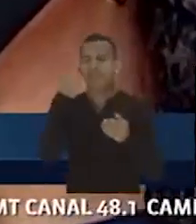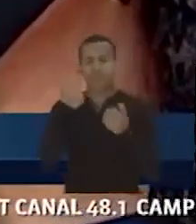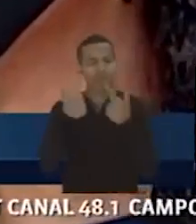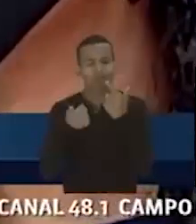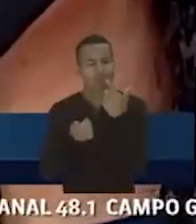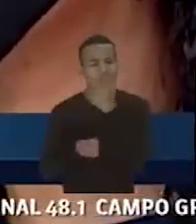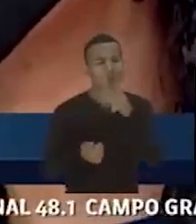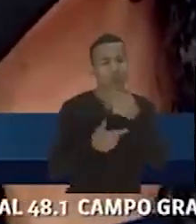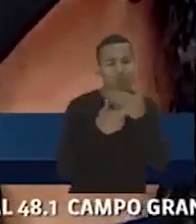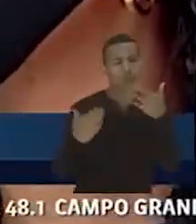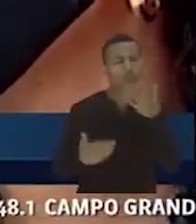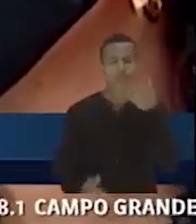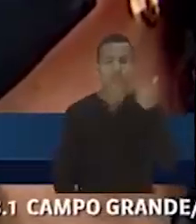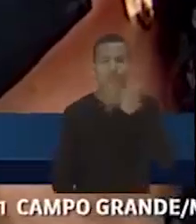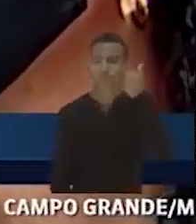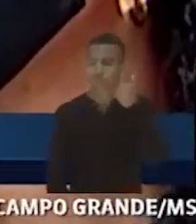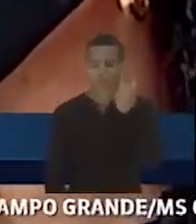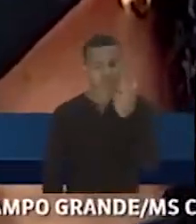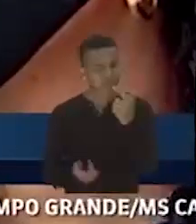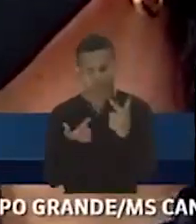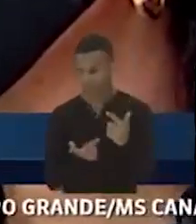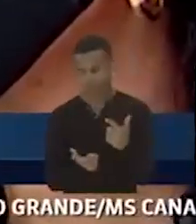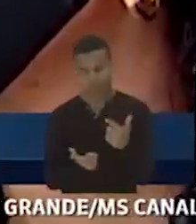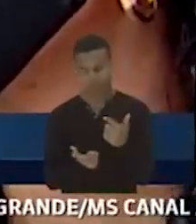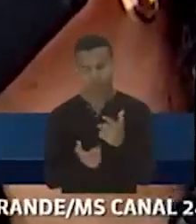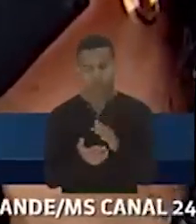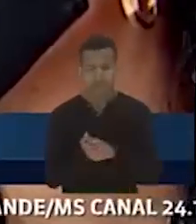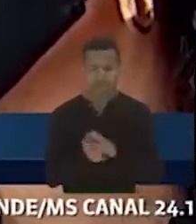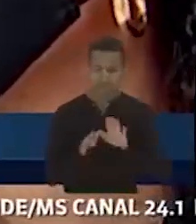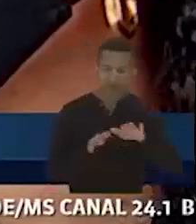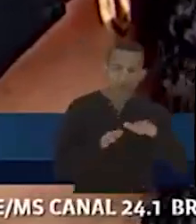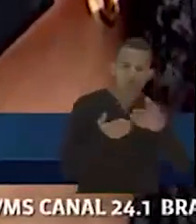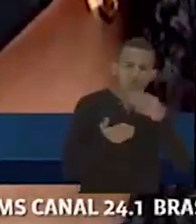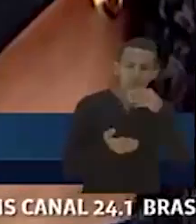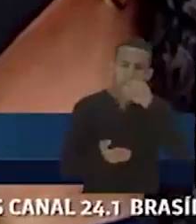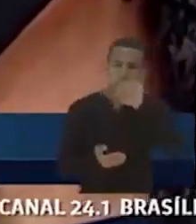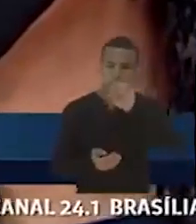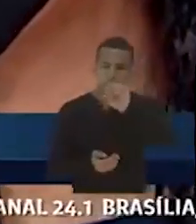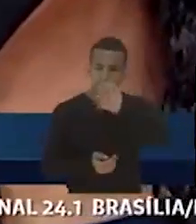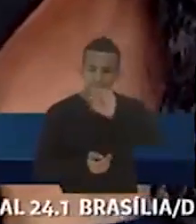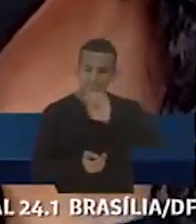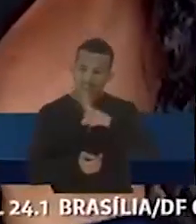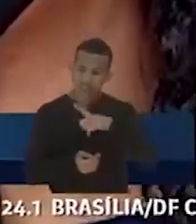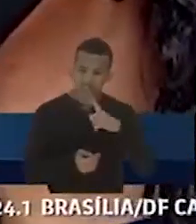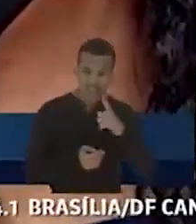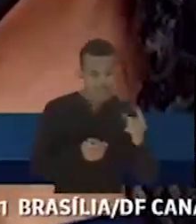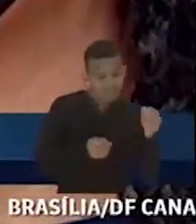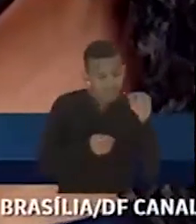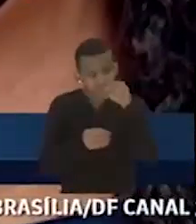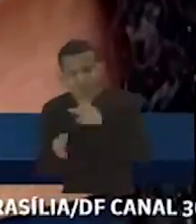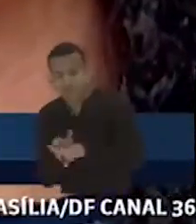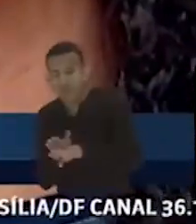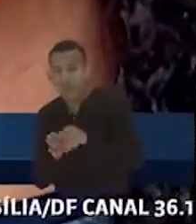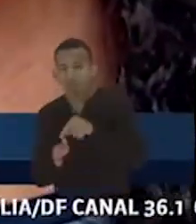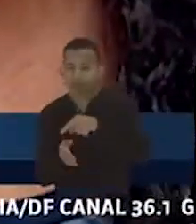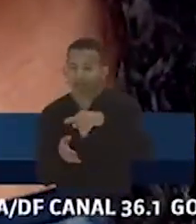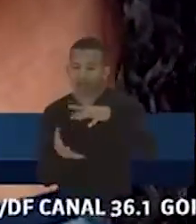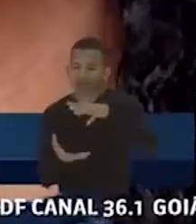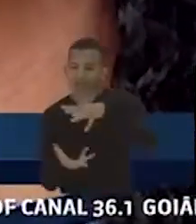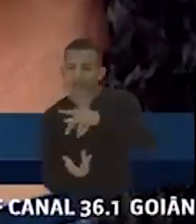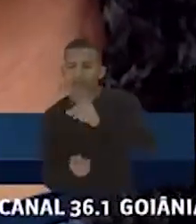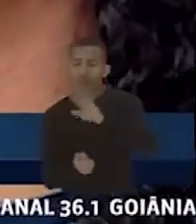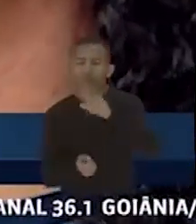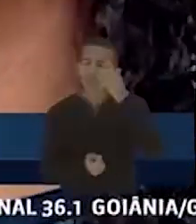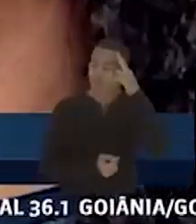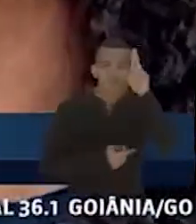qualquer coisa. Quando Moisés foi enviado, meu Pai, ele disse, o Senhor ainda